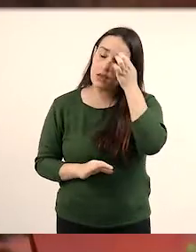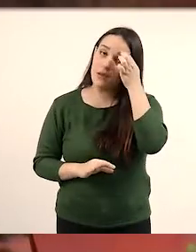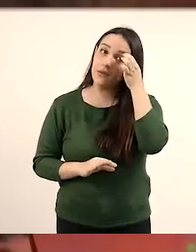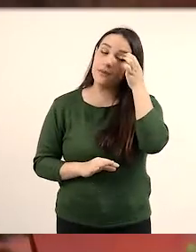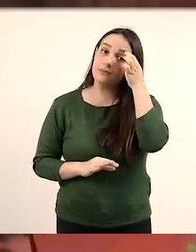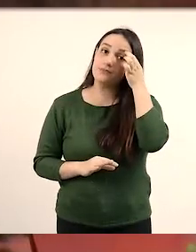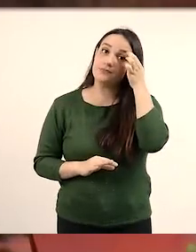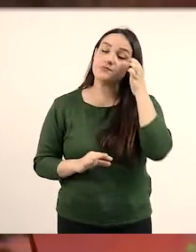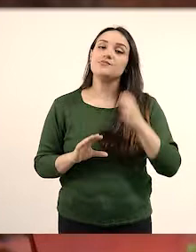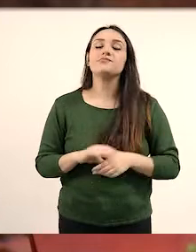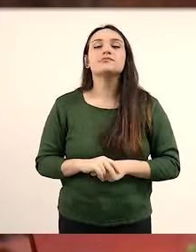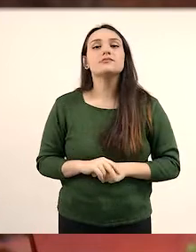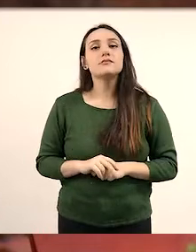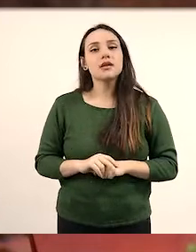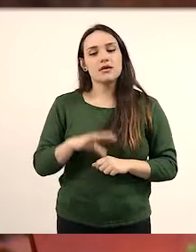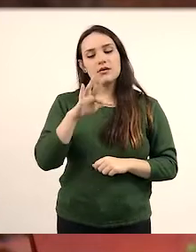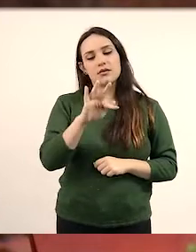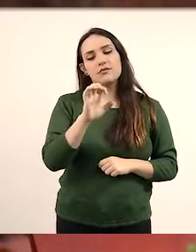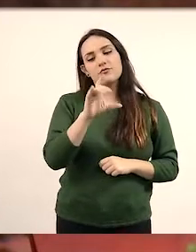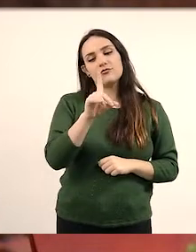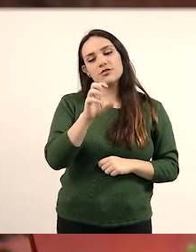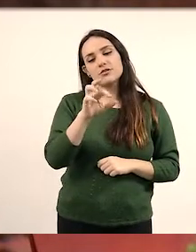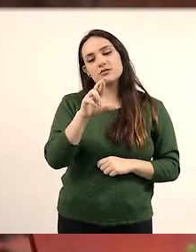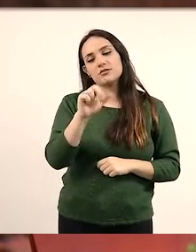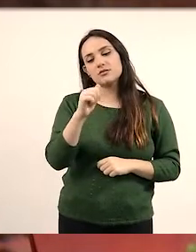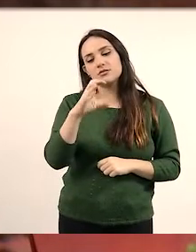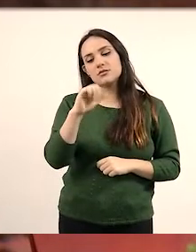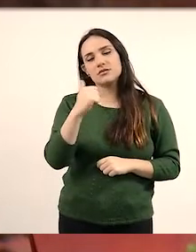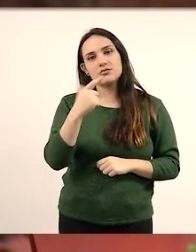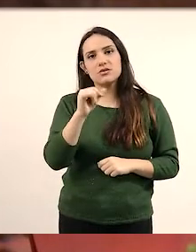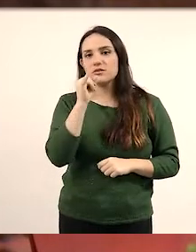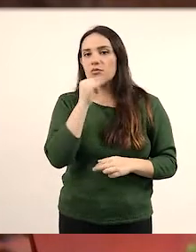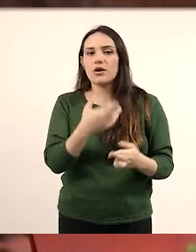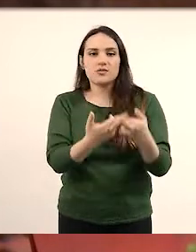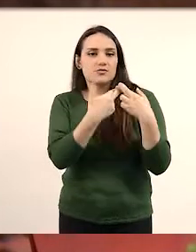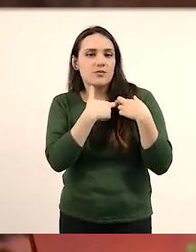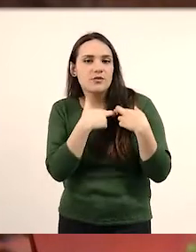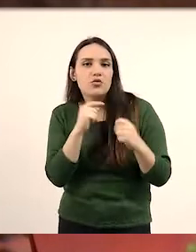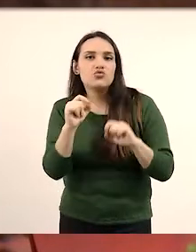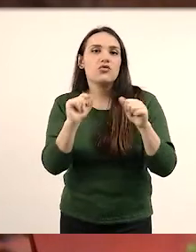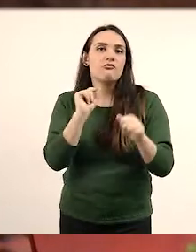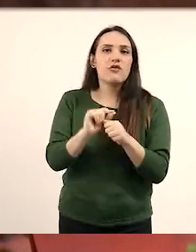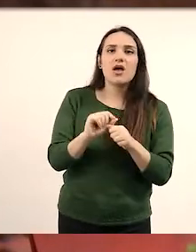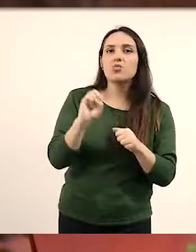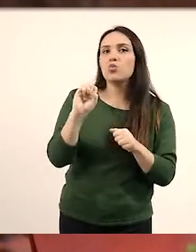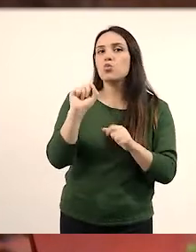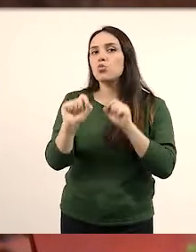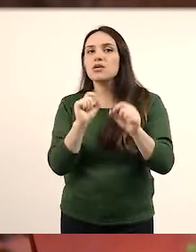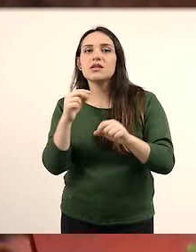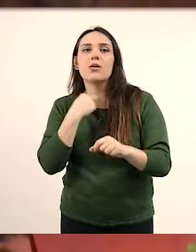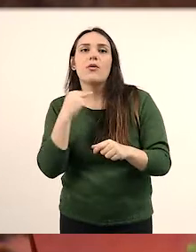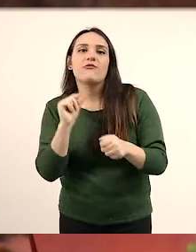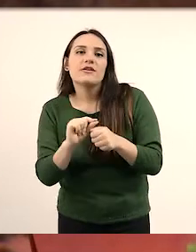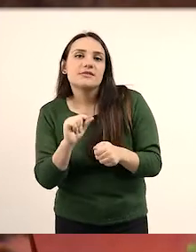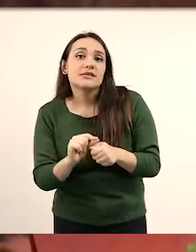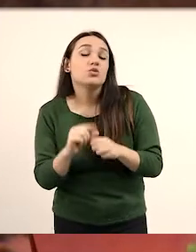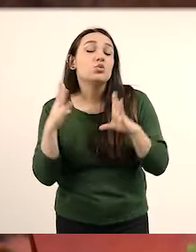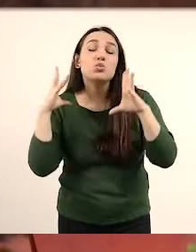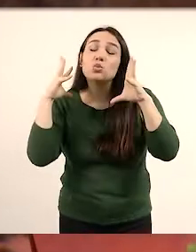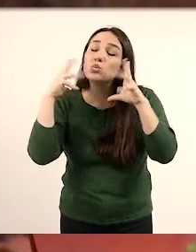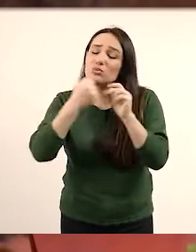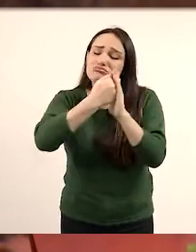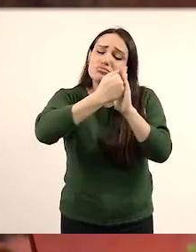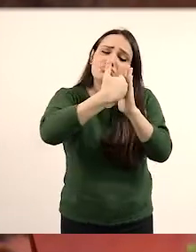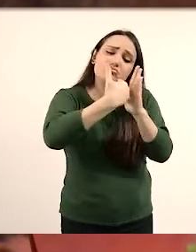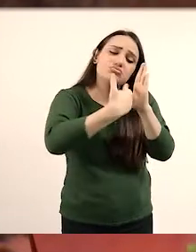de federação, as competências e atribuições todas dos entes federados estão previstas na própria Constituição.